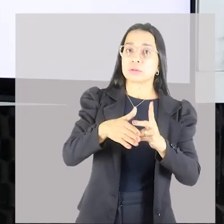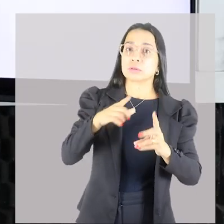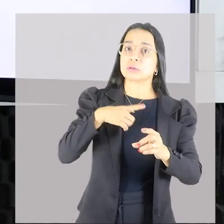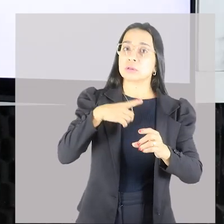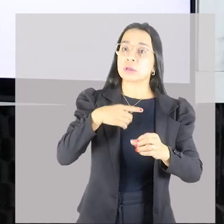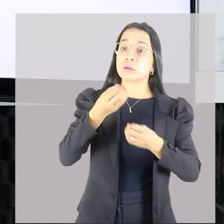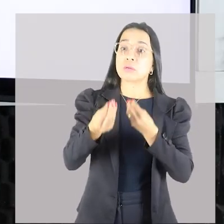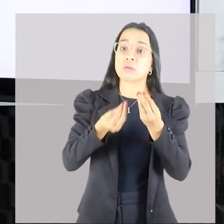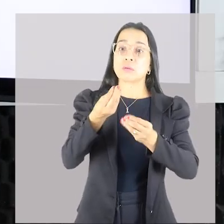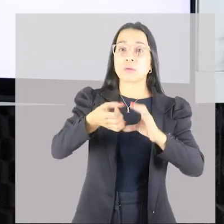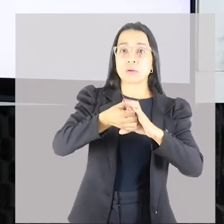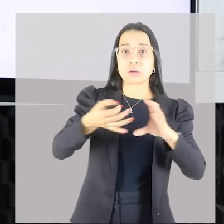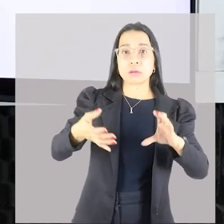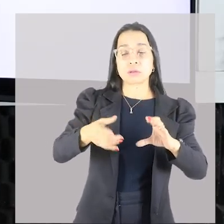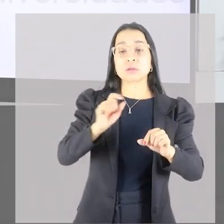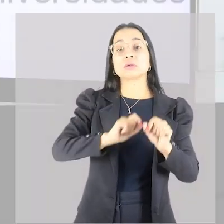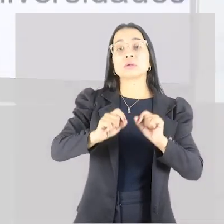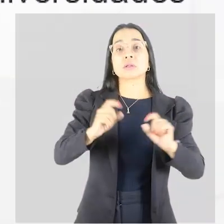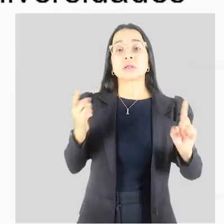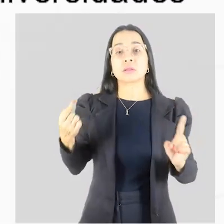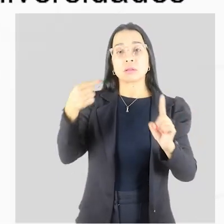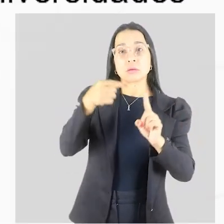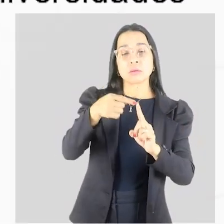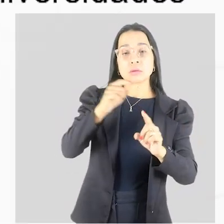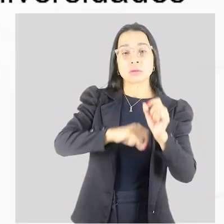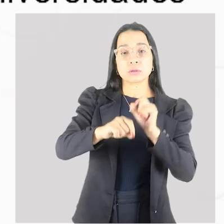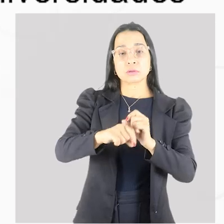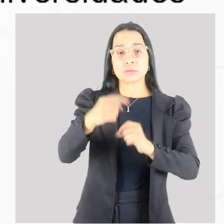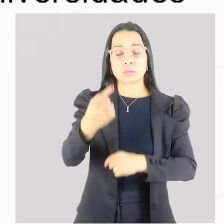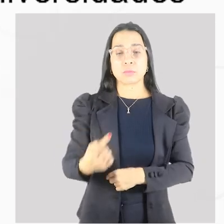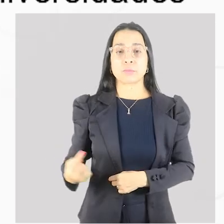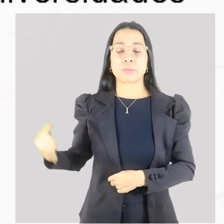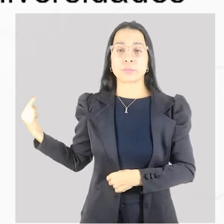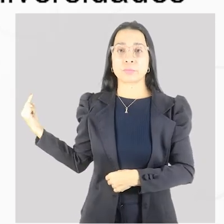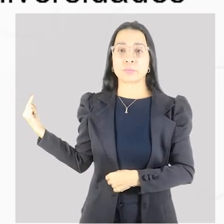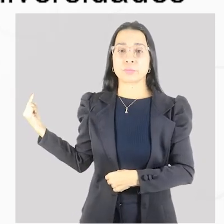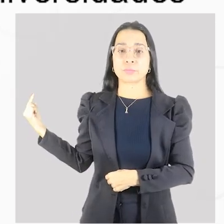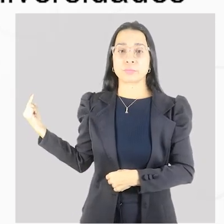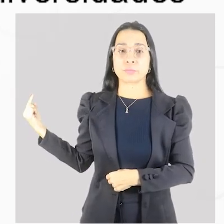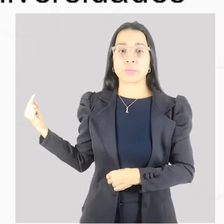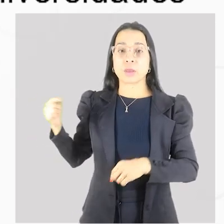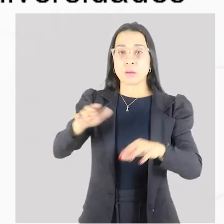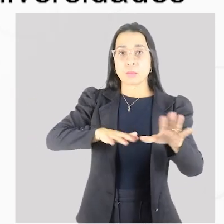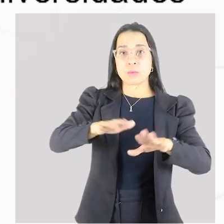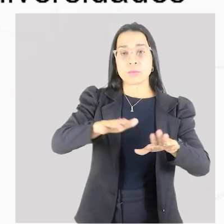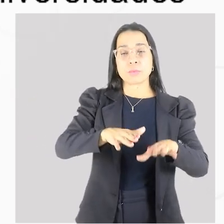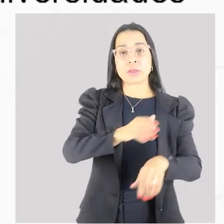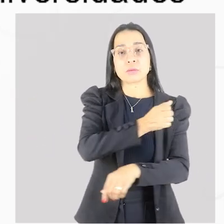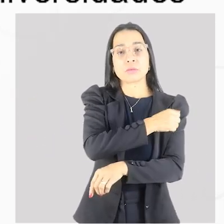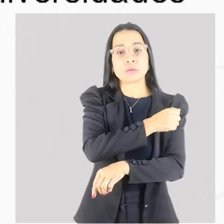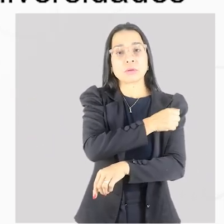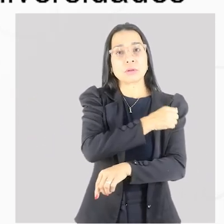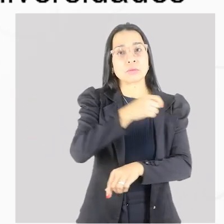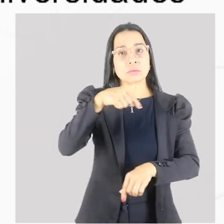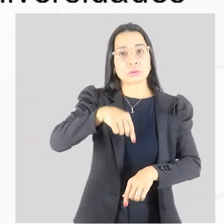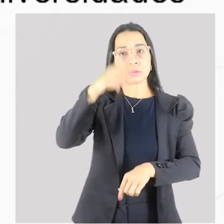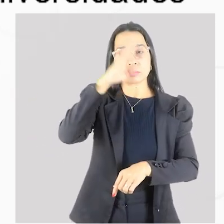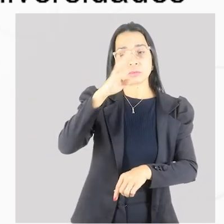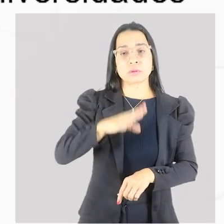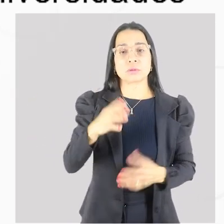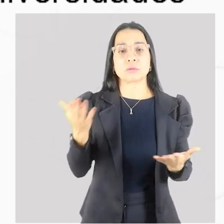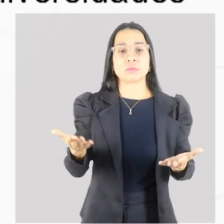luta. Movimento estudantil no Brasil, aí uma representação, por exemplo, de vocês, estudantes, né, secundaristas e